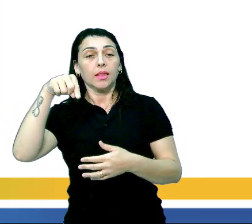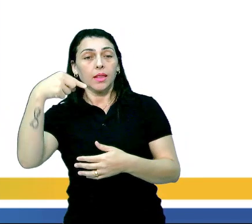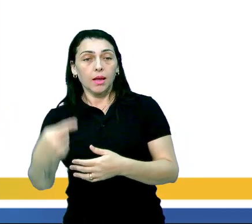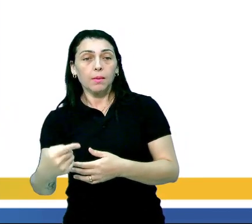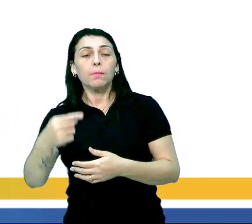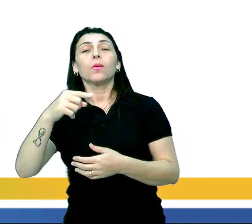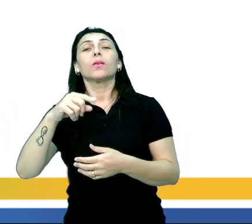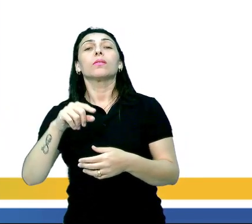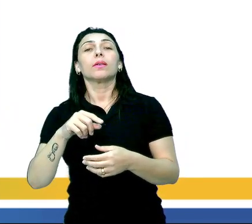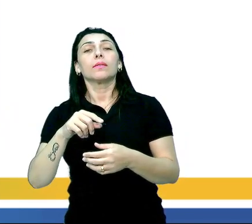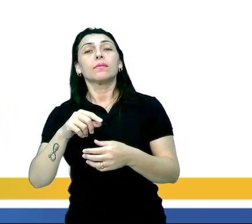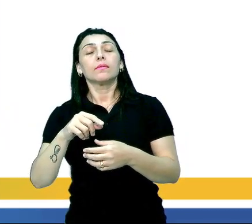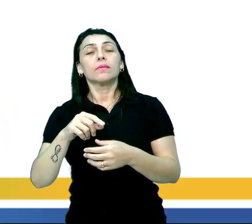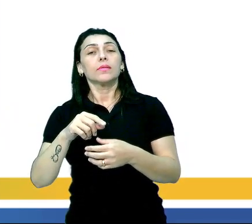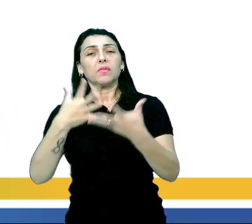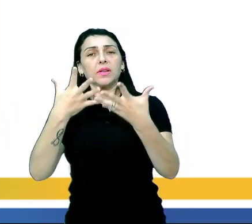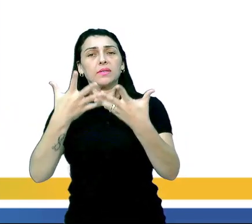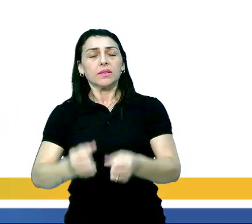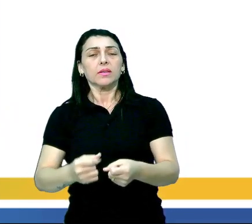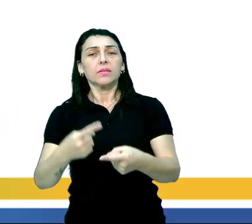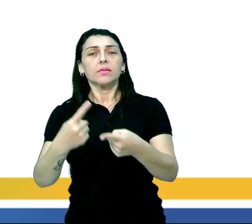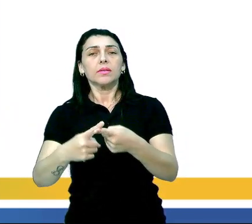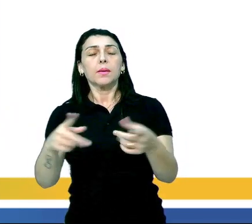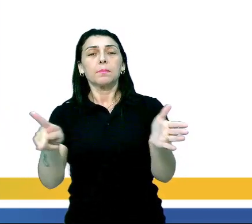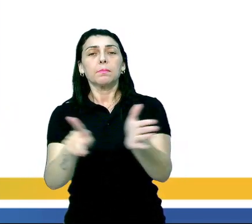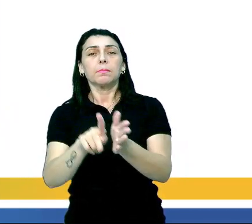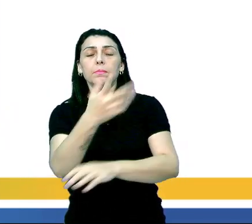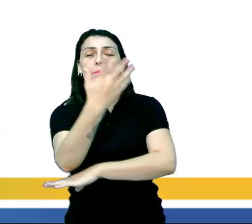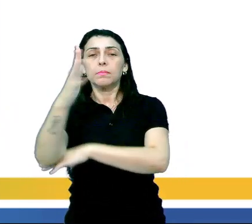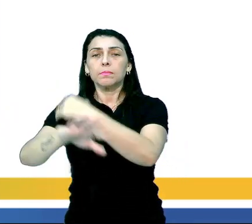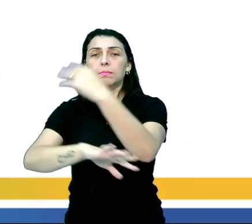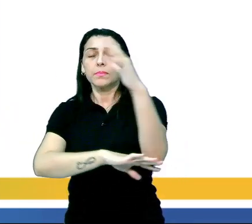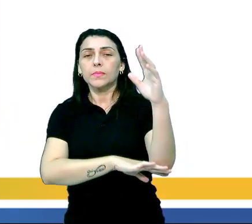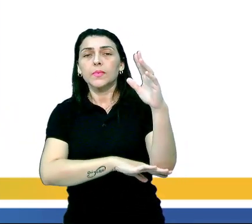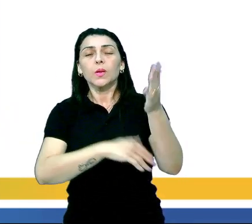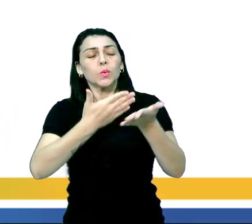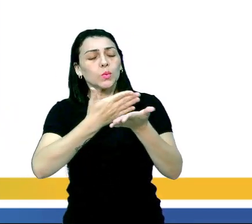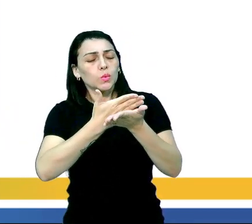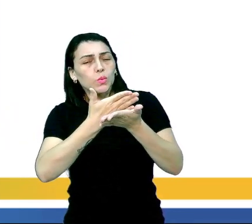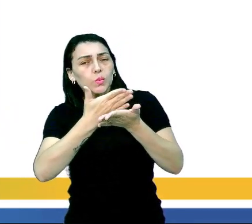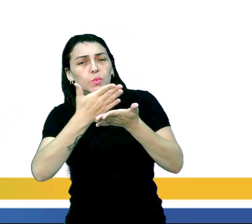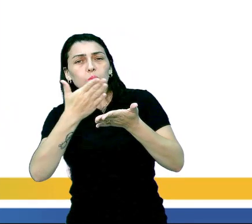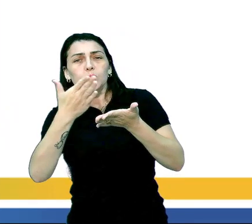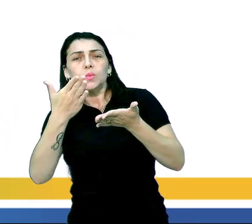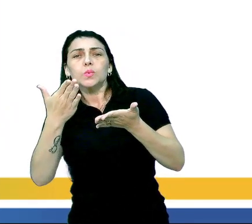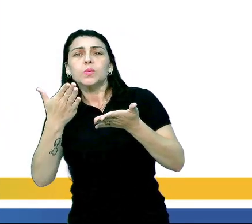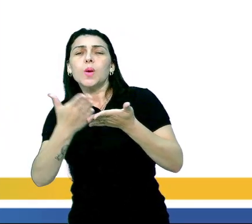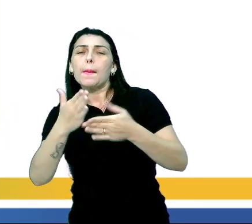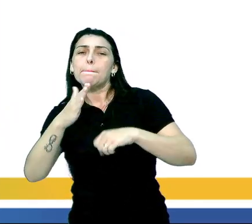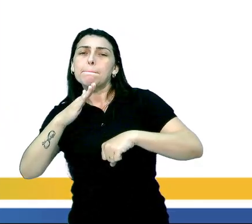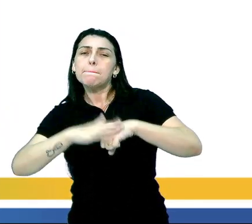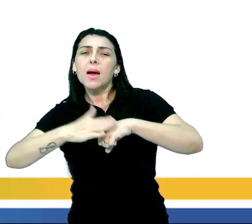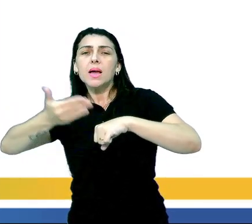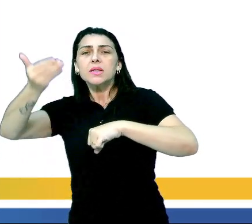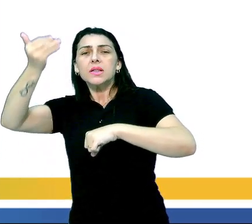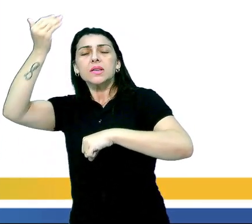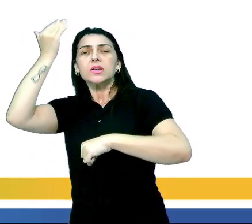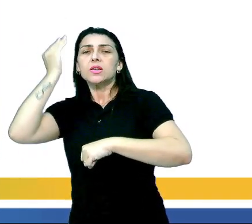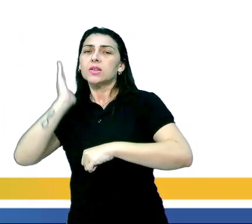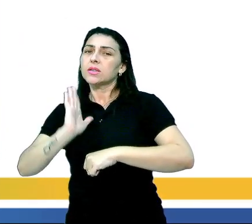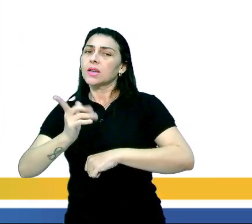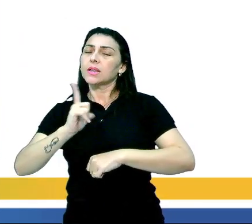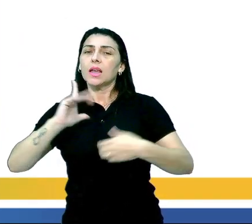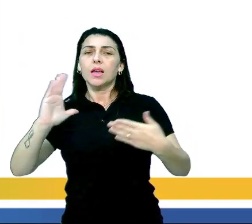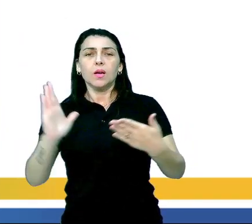de certo modo, ele vai contestar, dizendo que a própria natureza humana, desde o seu estágio mais primitivo, já tem